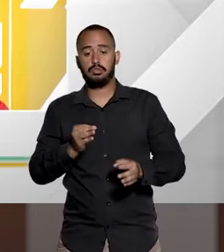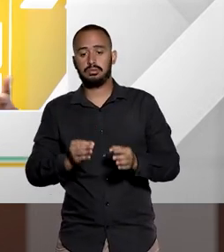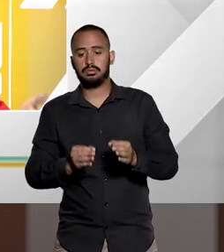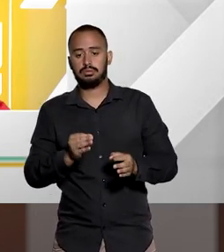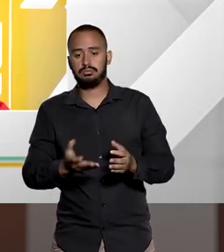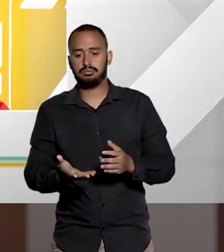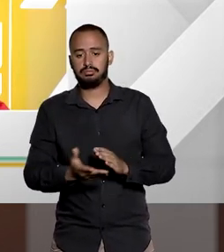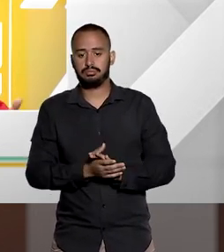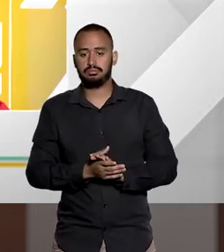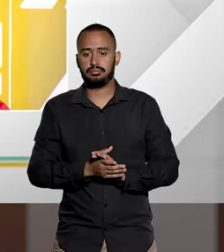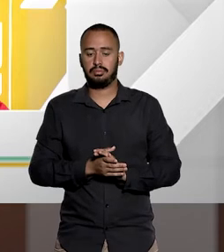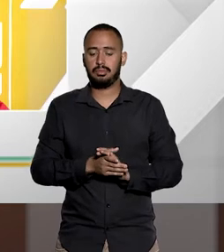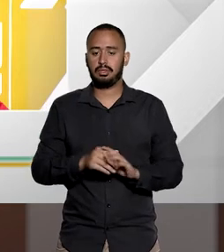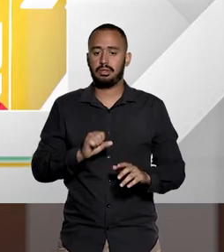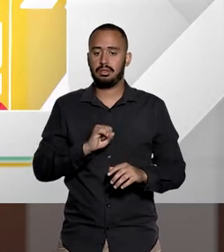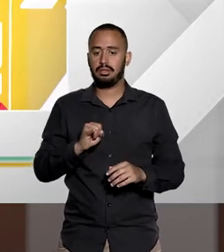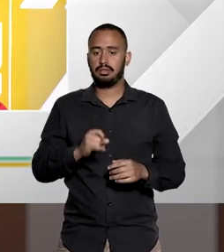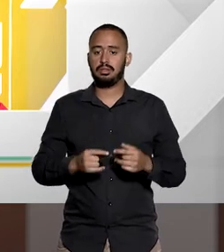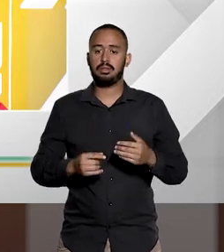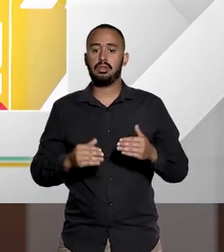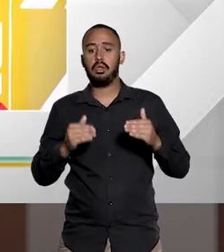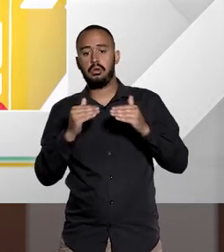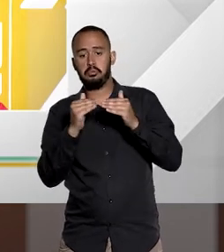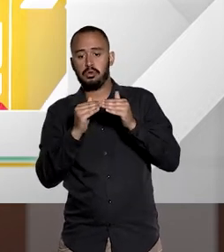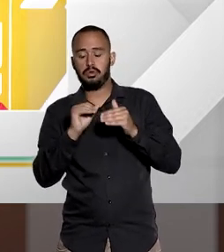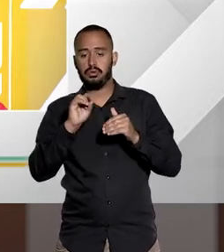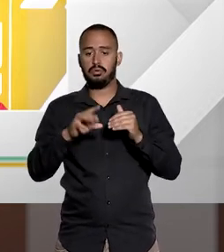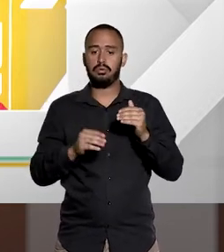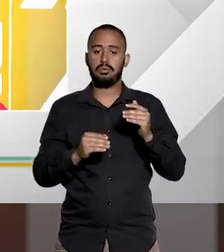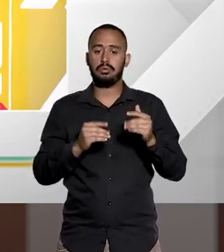como mediação e arbitragem?